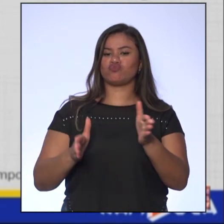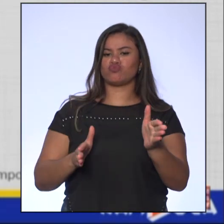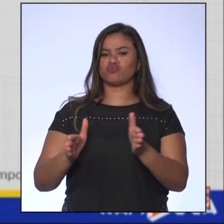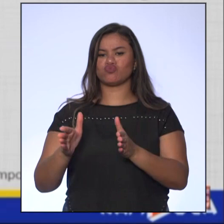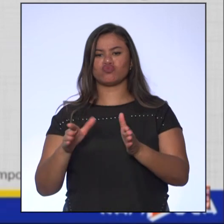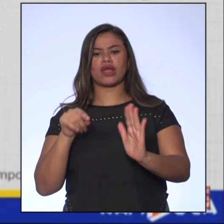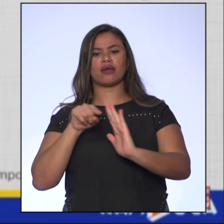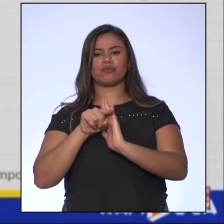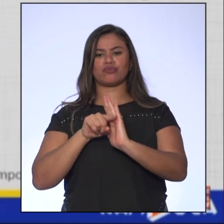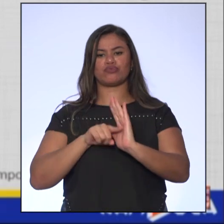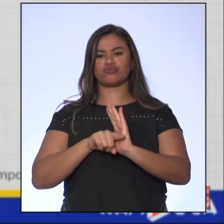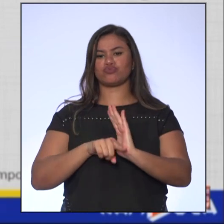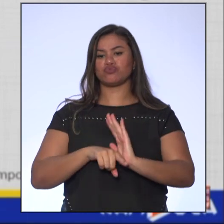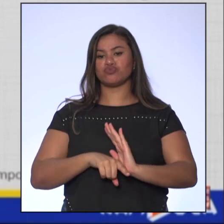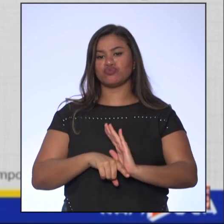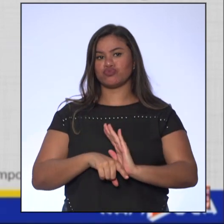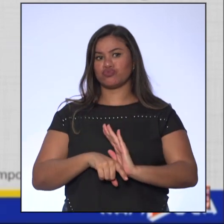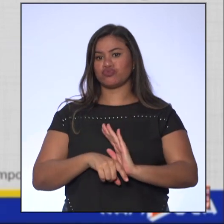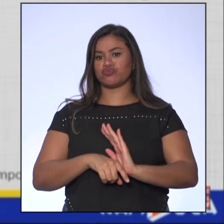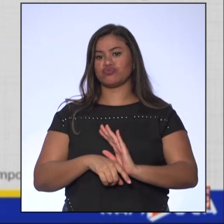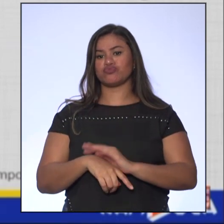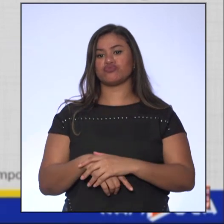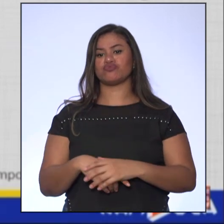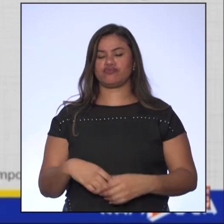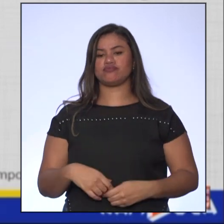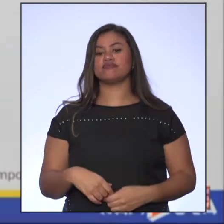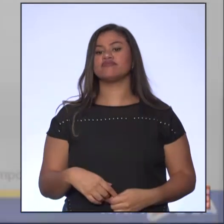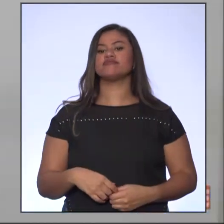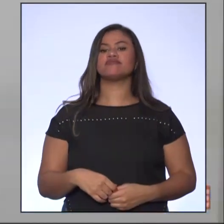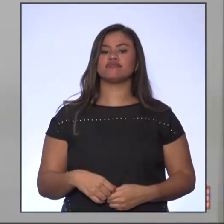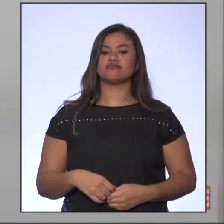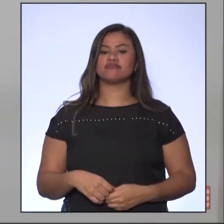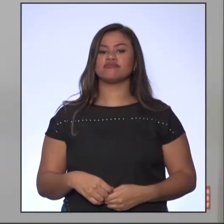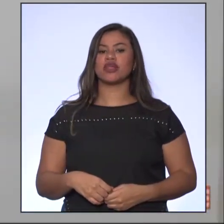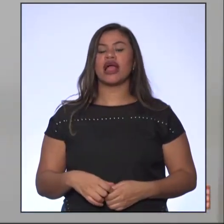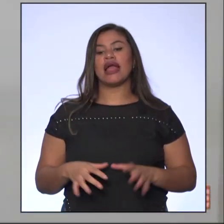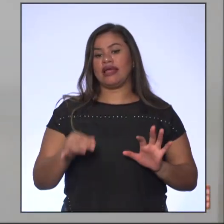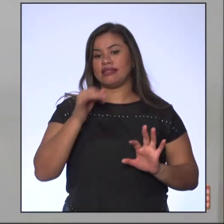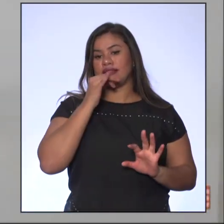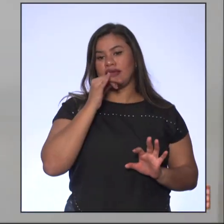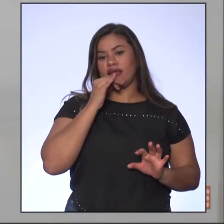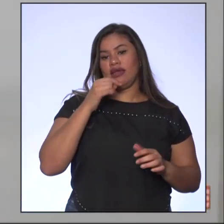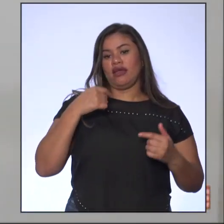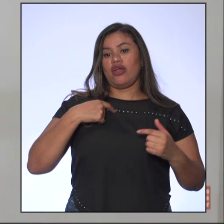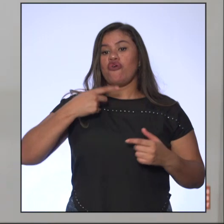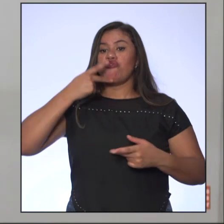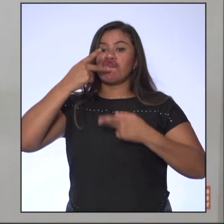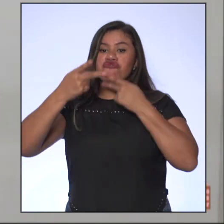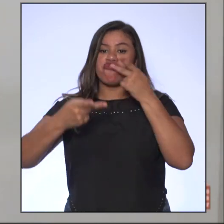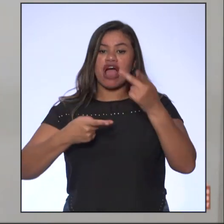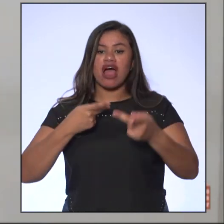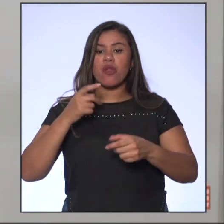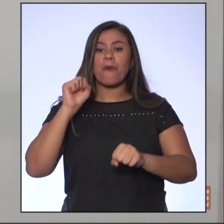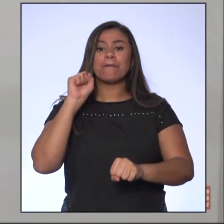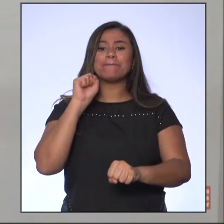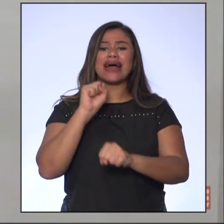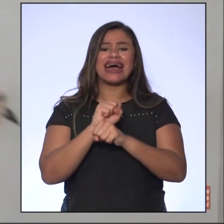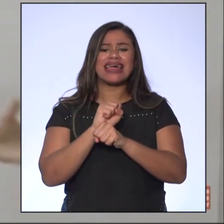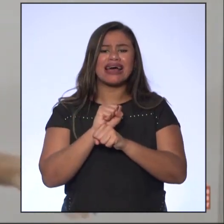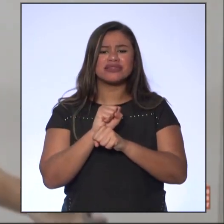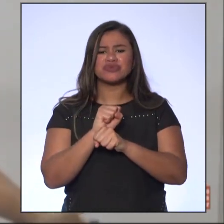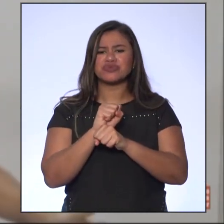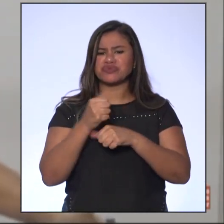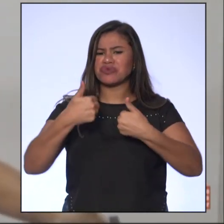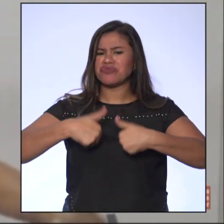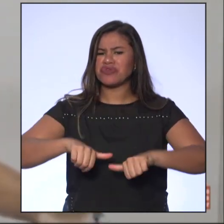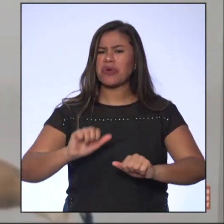de tempo analisado? Corta para mim aqui. Quando eu falo assim, permaneceu parado, professor, o que é